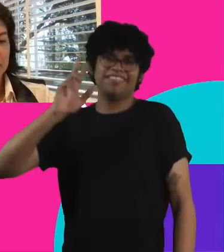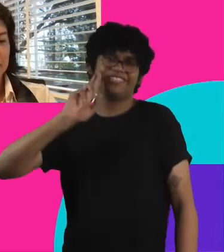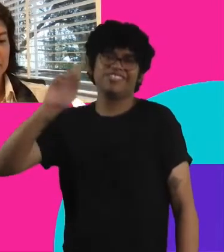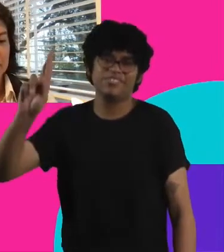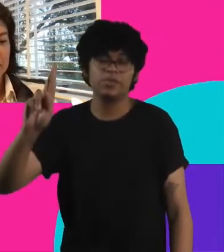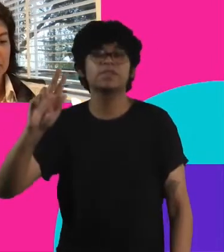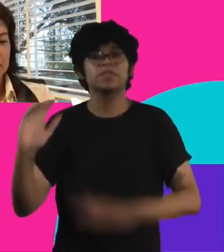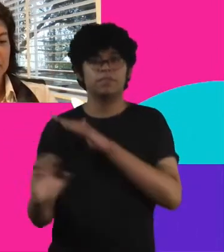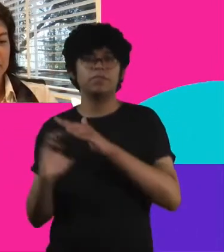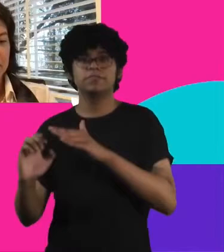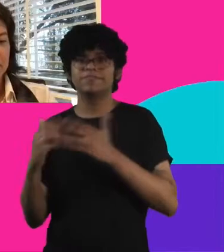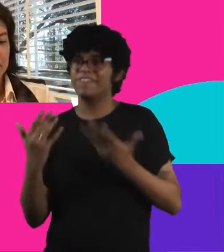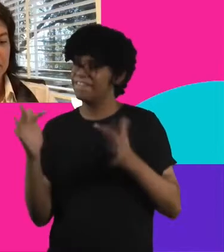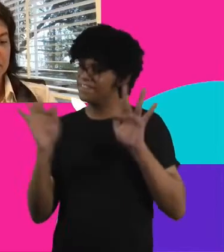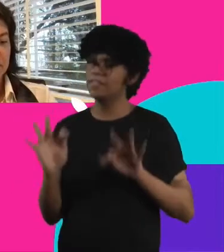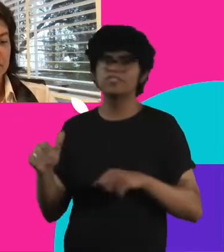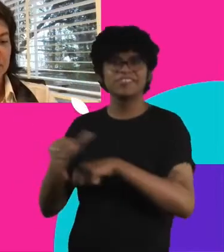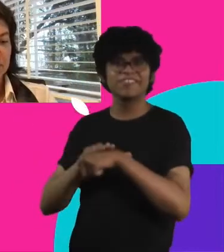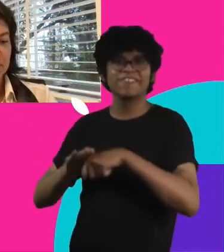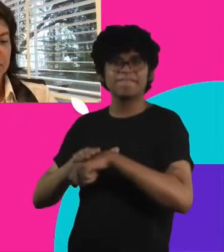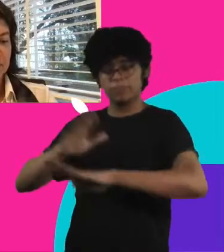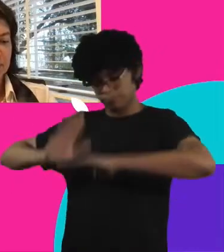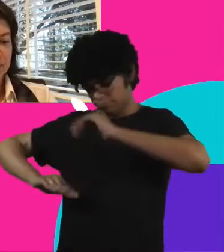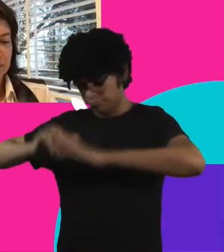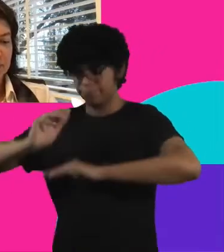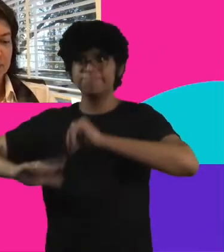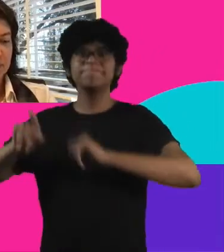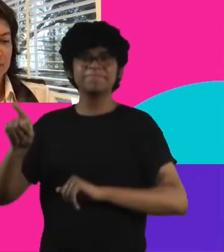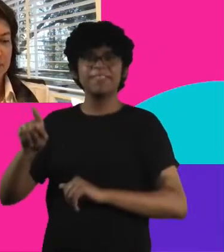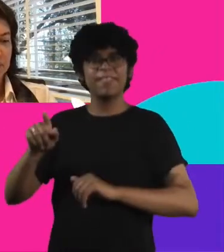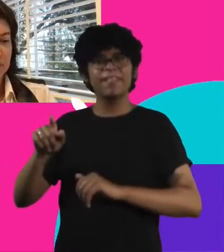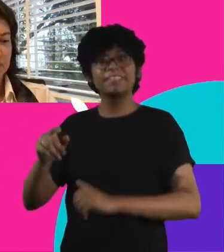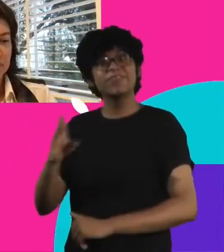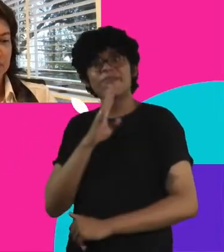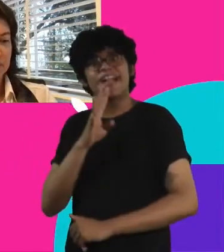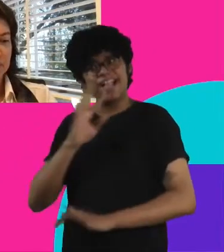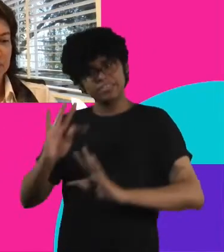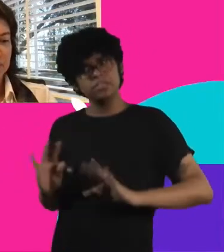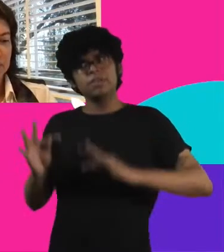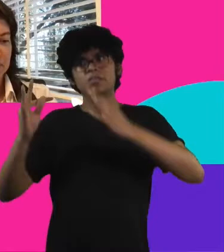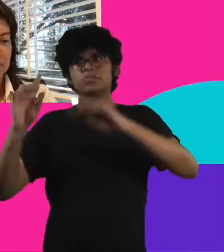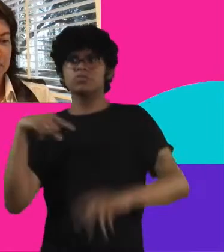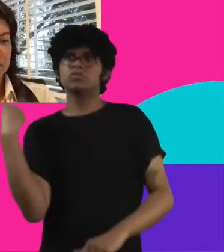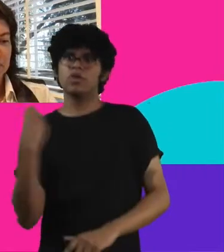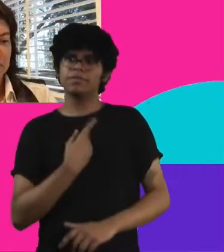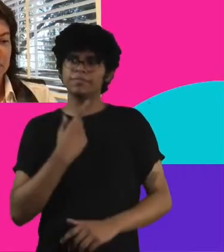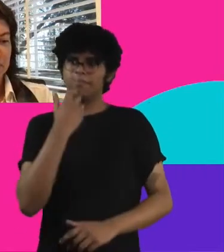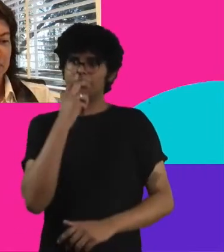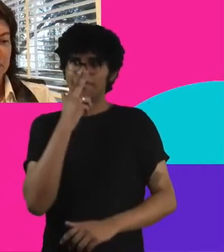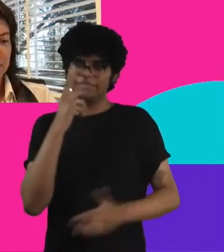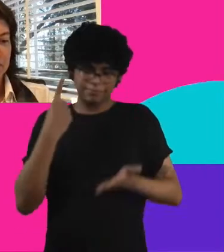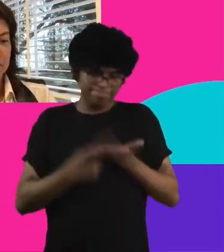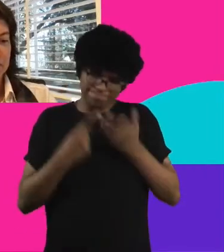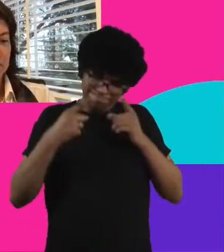conversando esse ano, construindo isso, né, uma pessoa de tecnologia, então não poderíamos estar melhor acompanhados, Luciana.